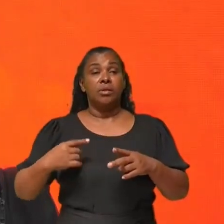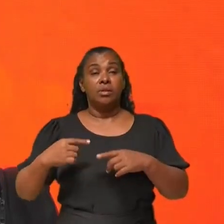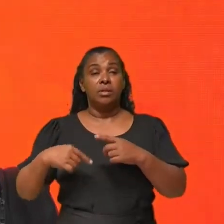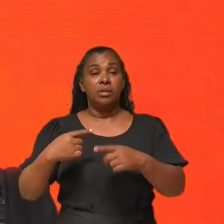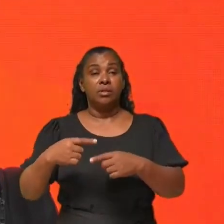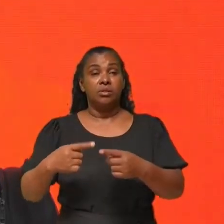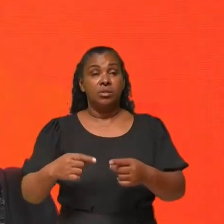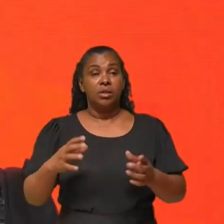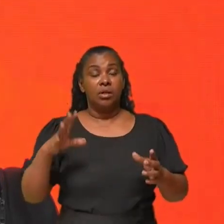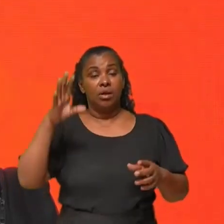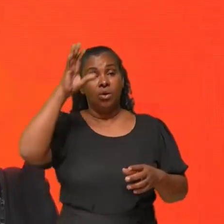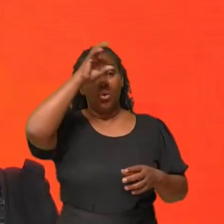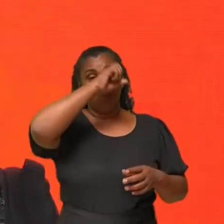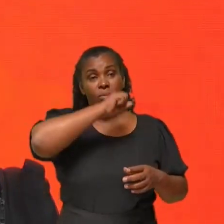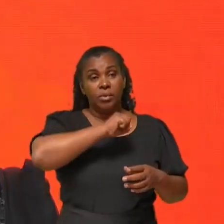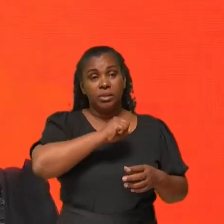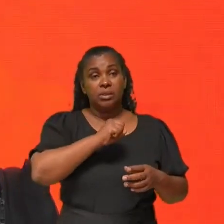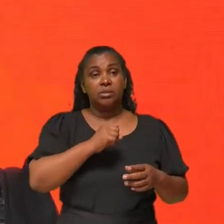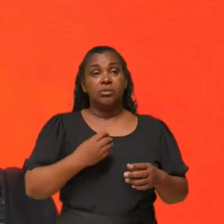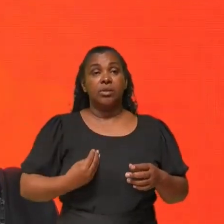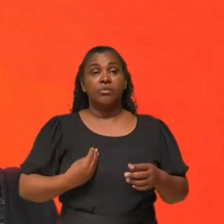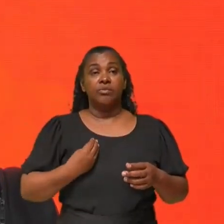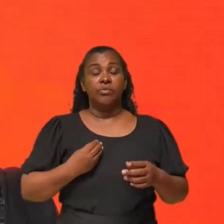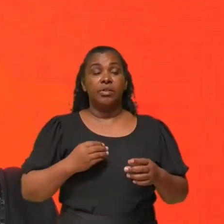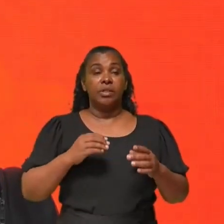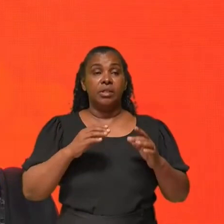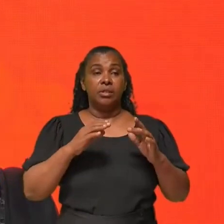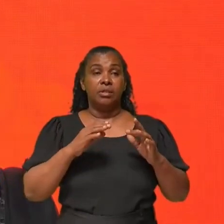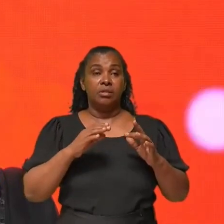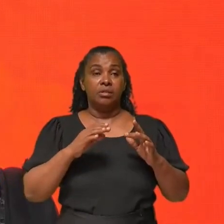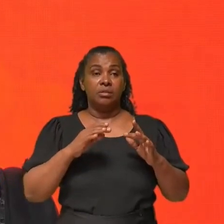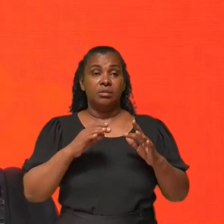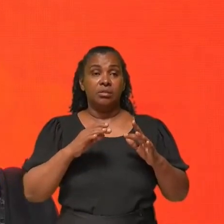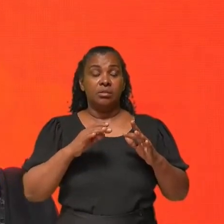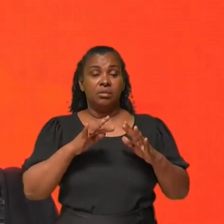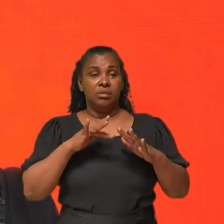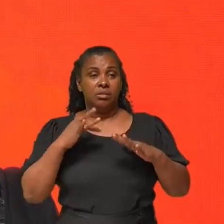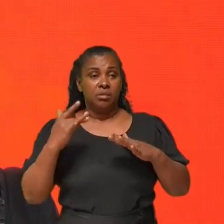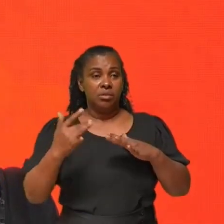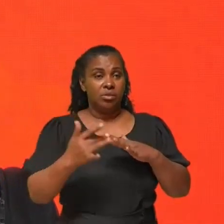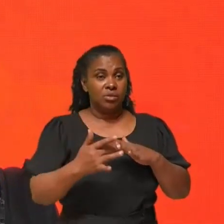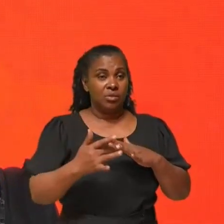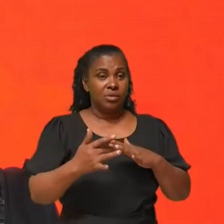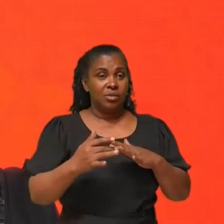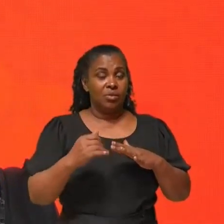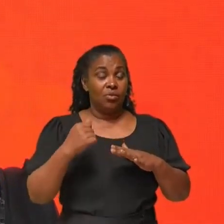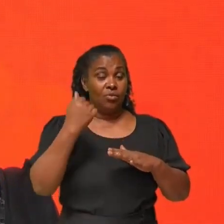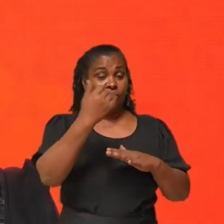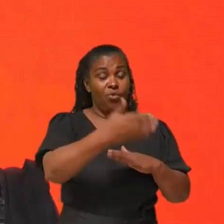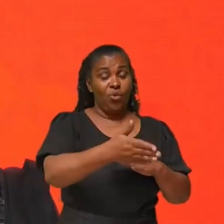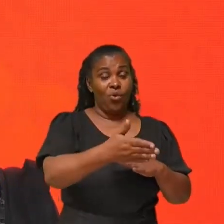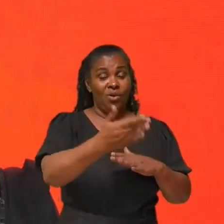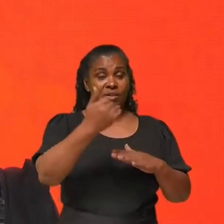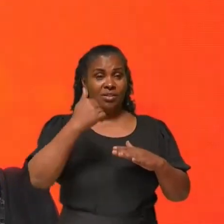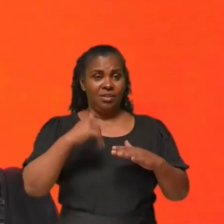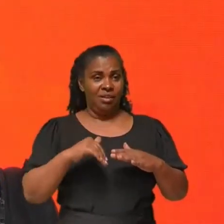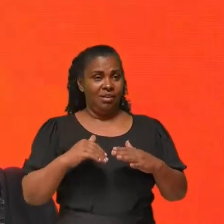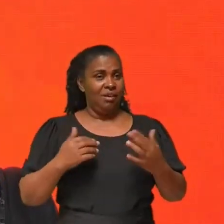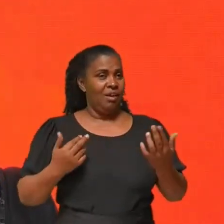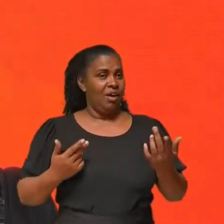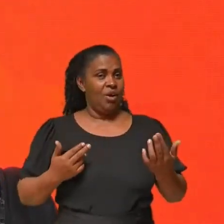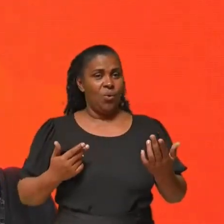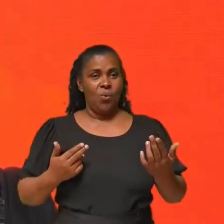vida online e offline não tem distinção. Não tem distinção sobre o que nós vivemos nas